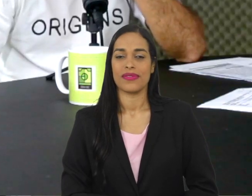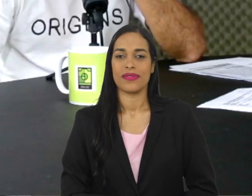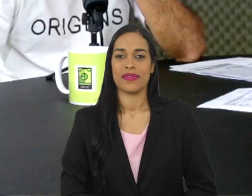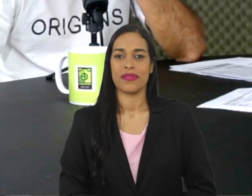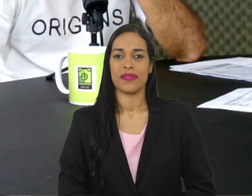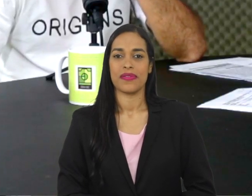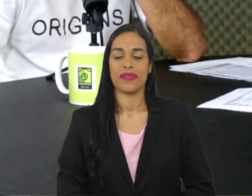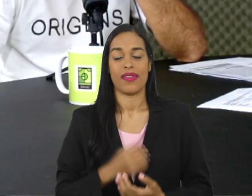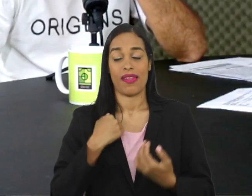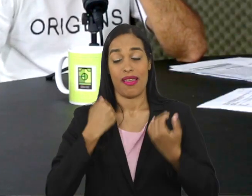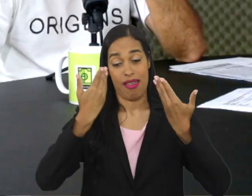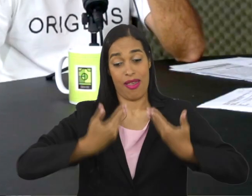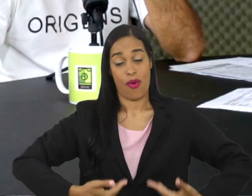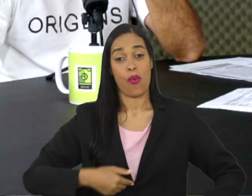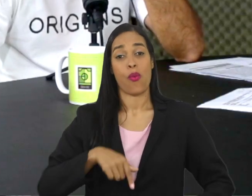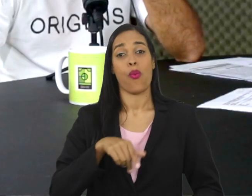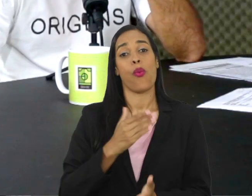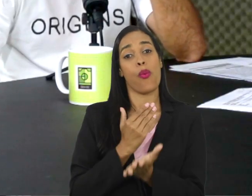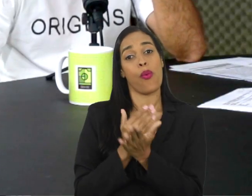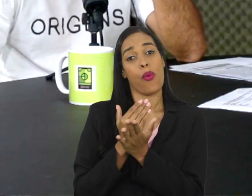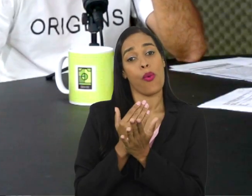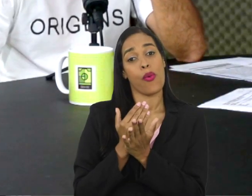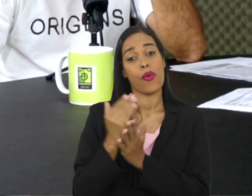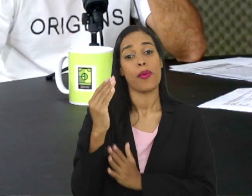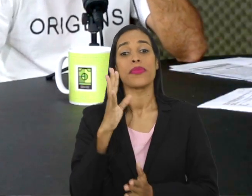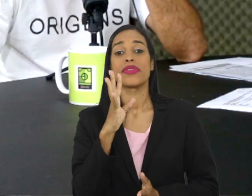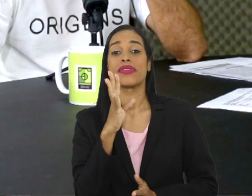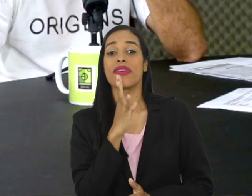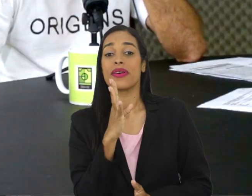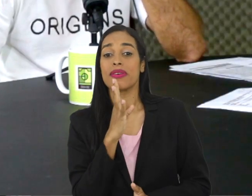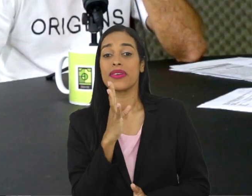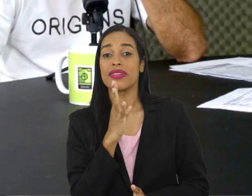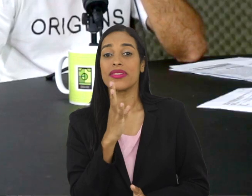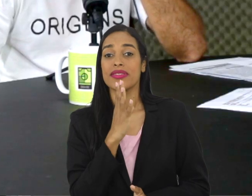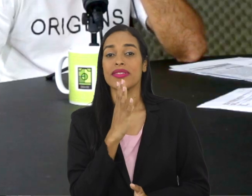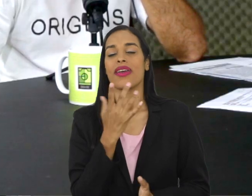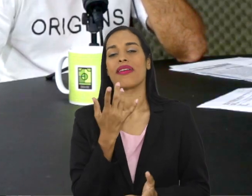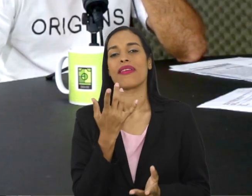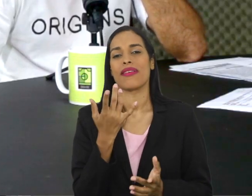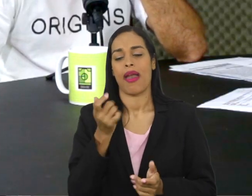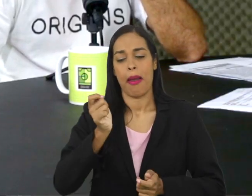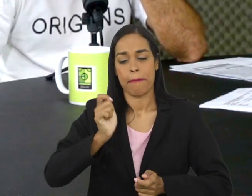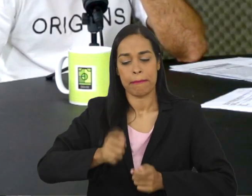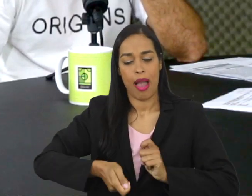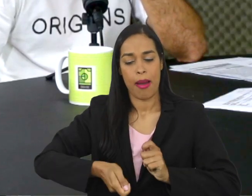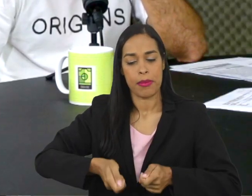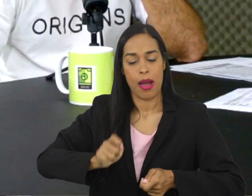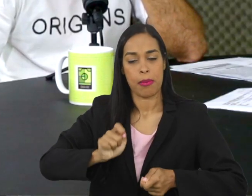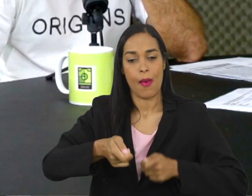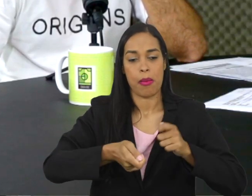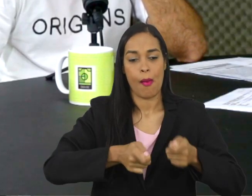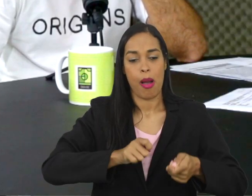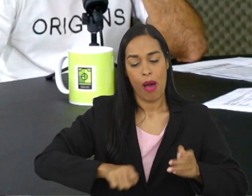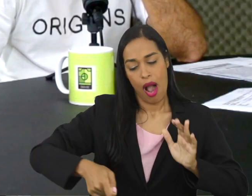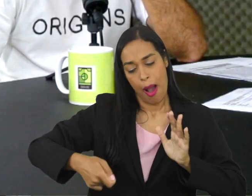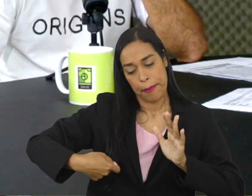Eu comecei a conhecer a percussão, maracatu,